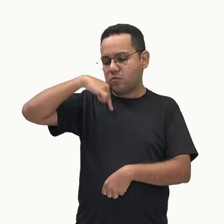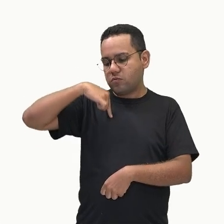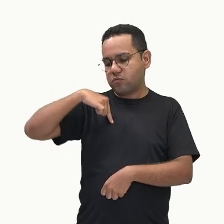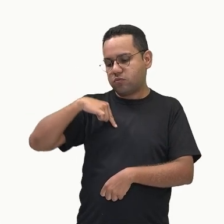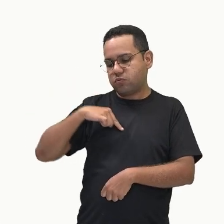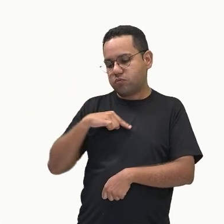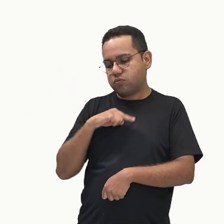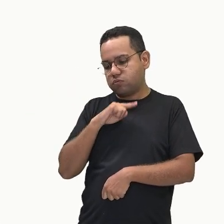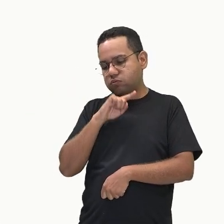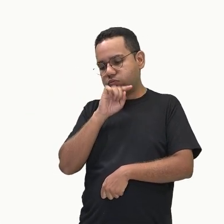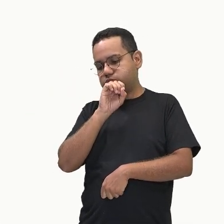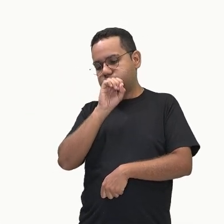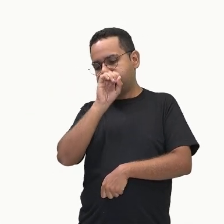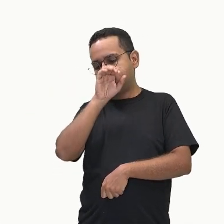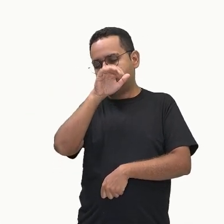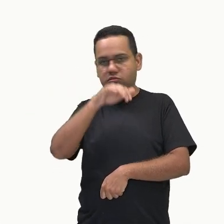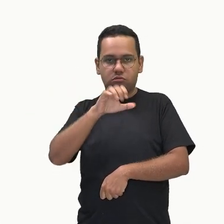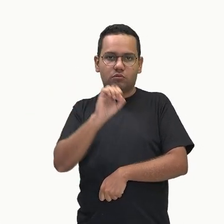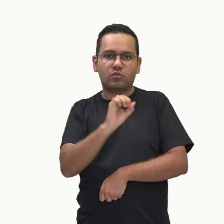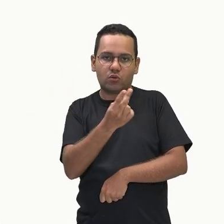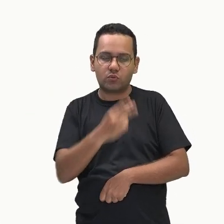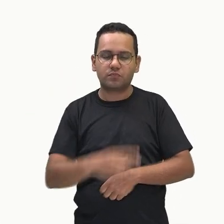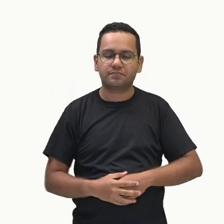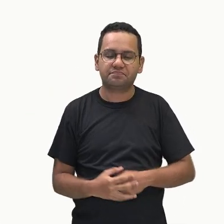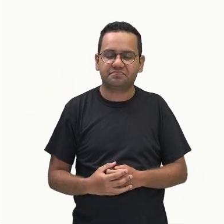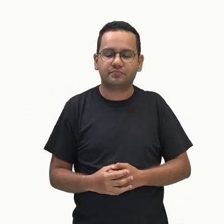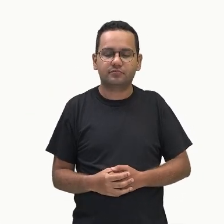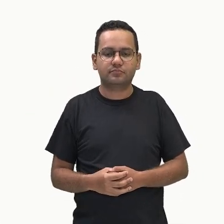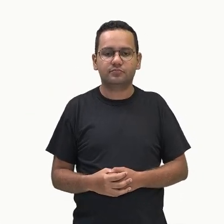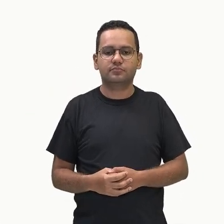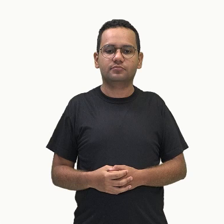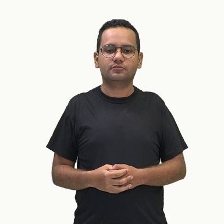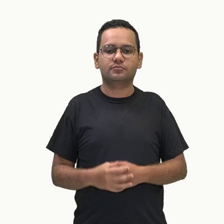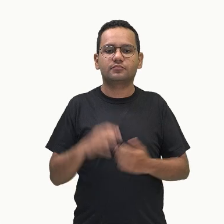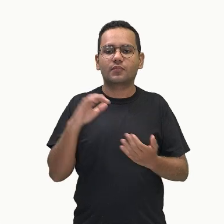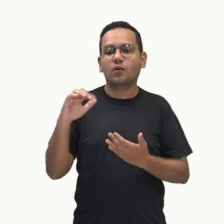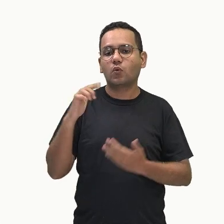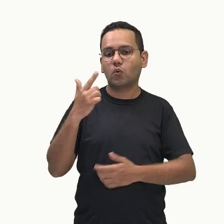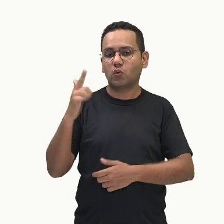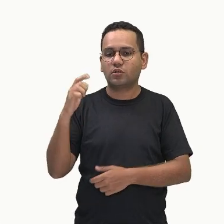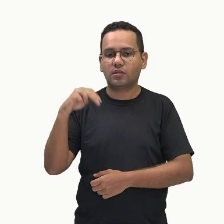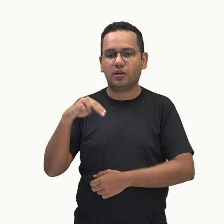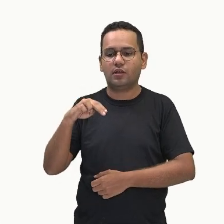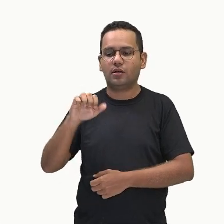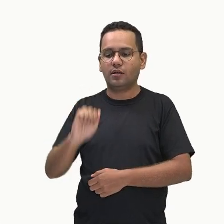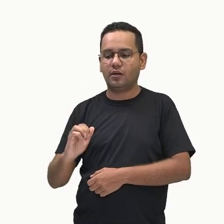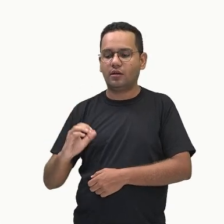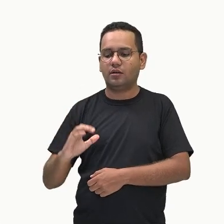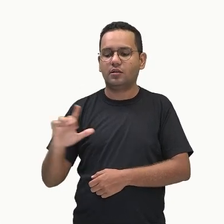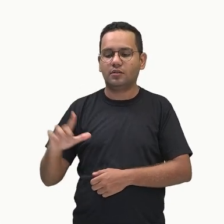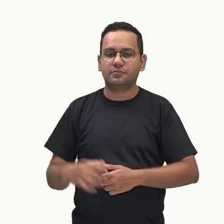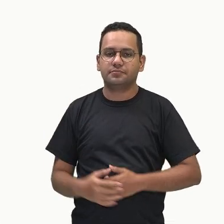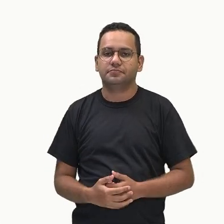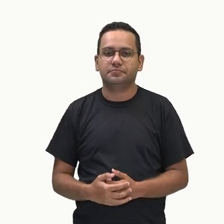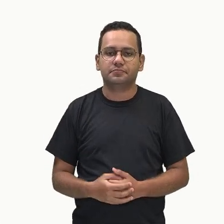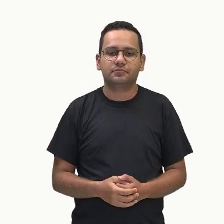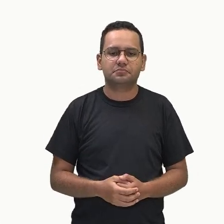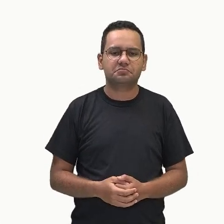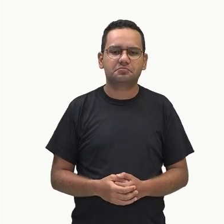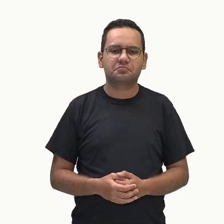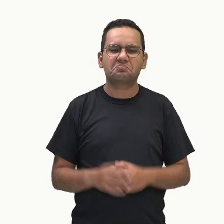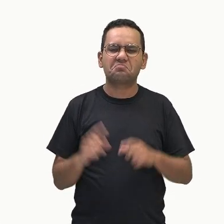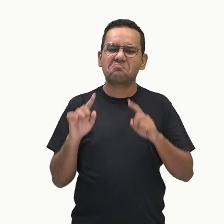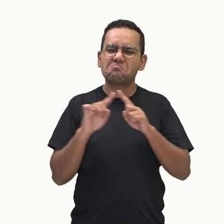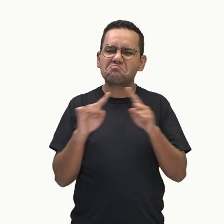organismo por meio da respiração. E um último exemplo é o cloreto de sódio. Professor